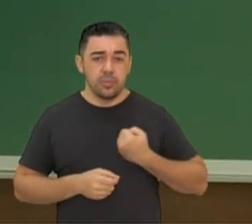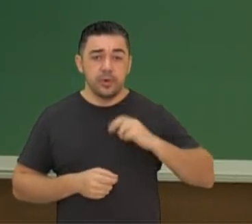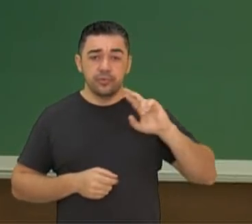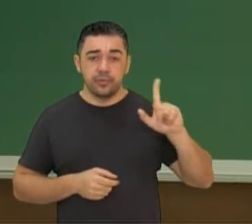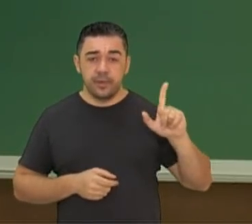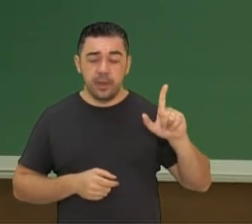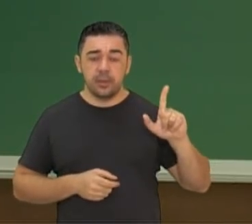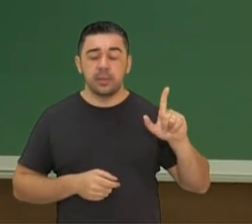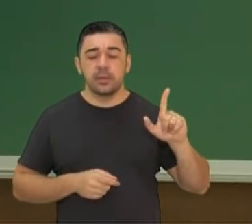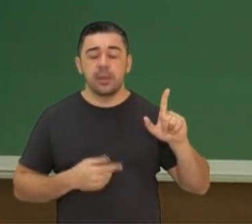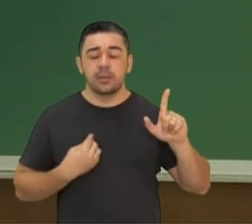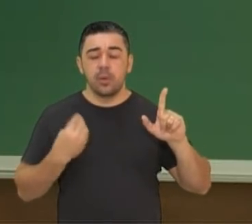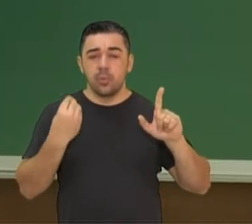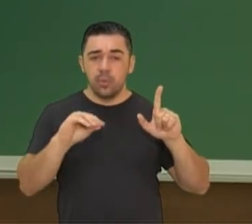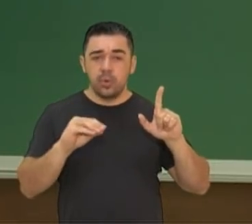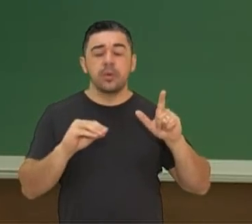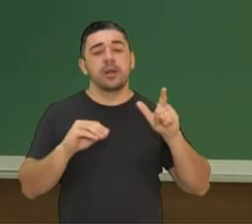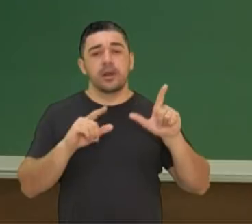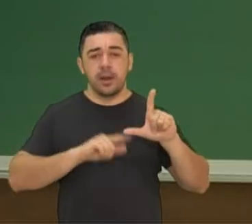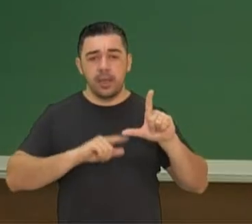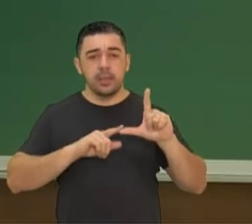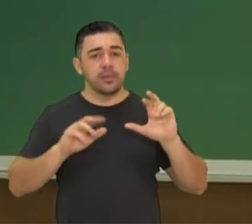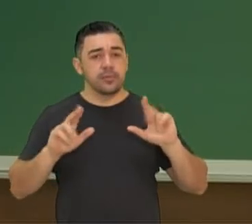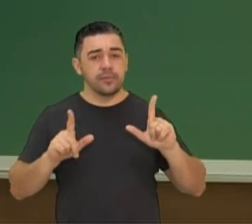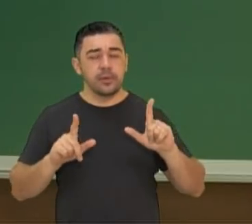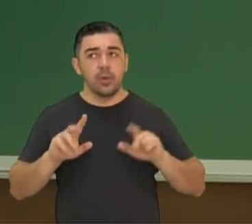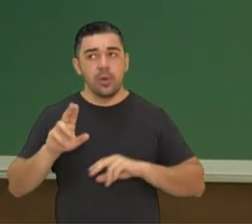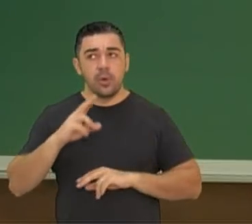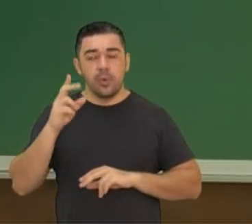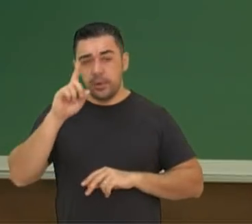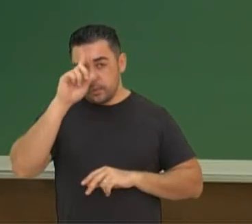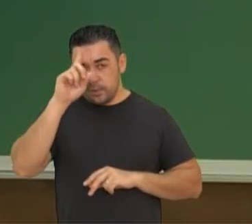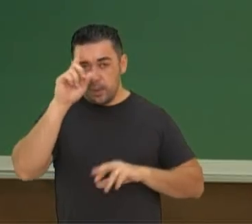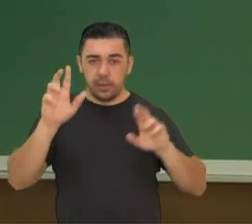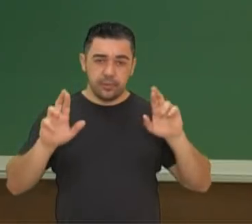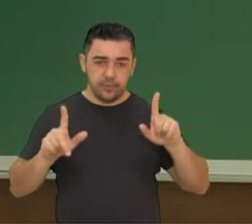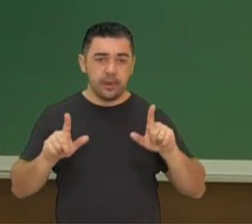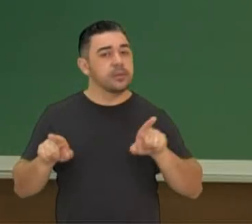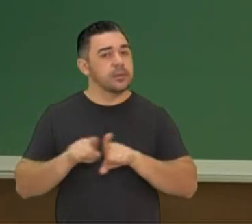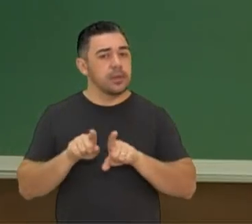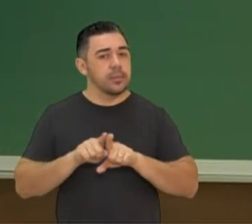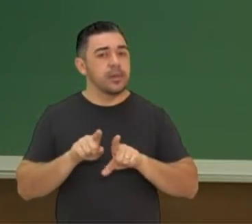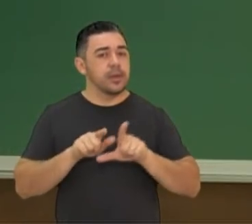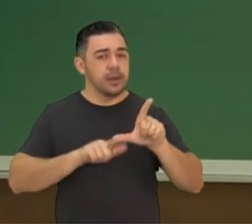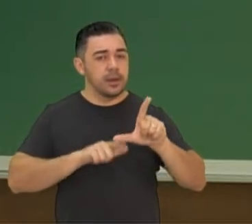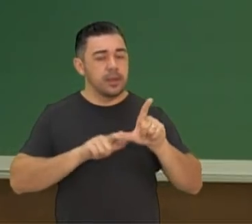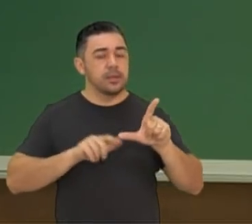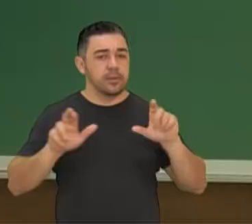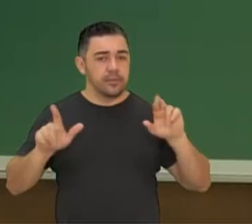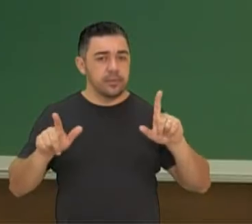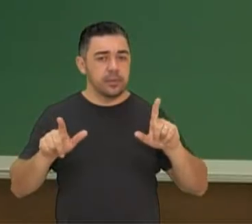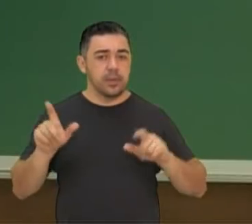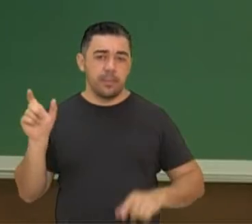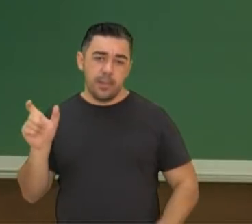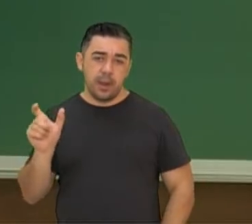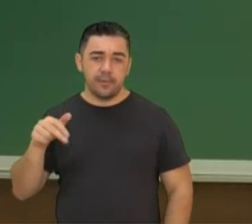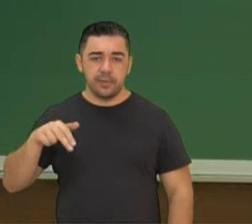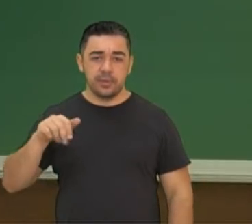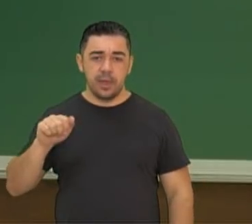números diferentes, né? Ou são ideias diferentes, aí letras diferentes. Tá? Então, essa palavra natureza significa isso nesse